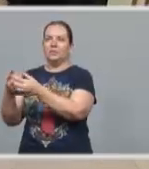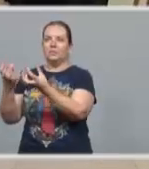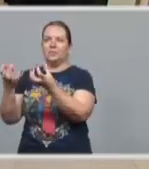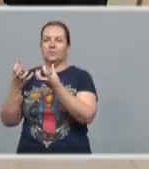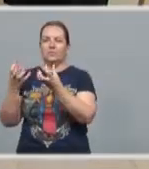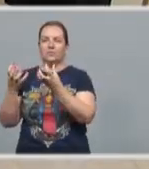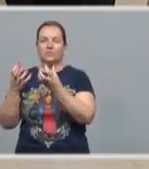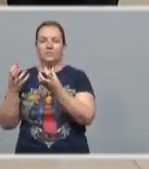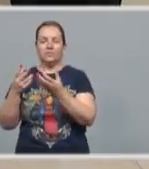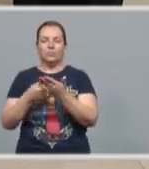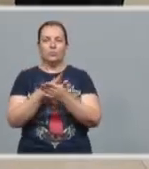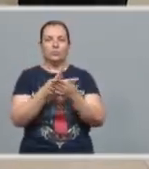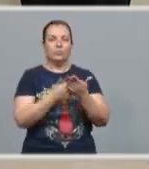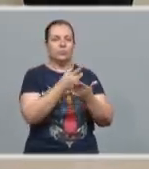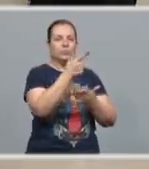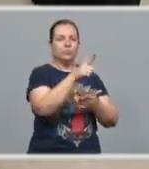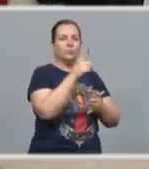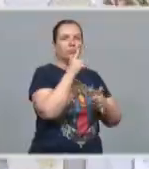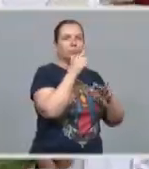barco